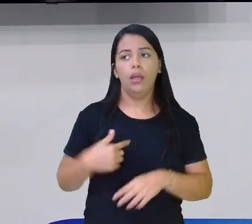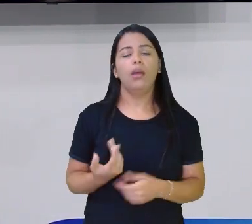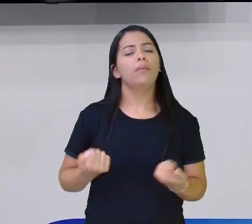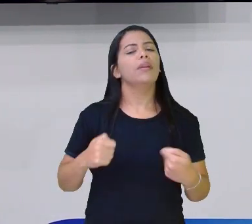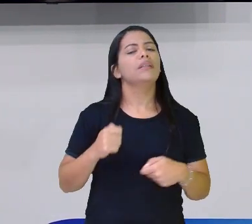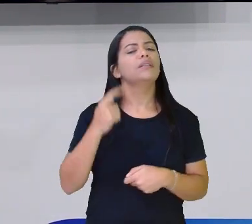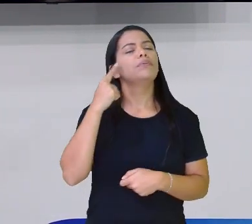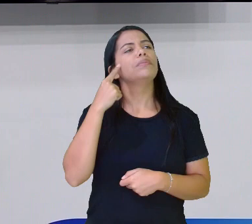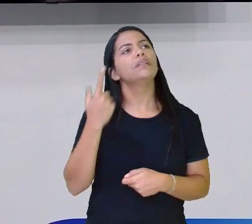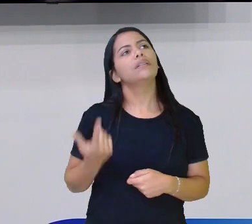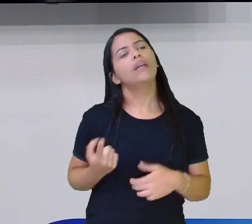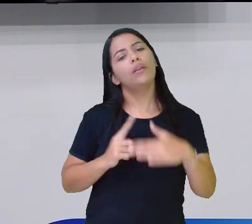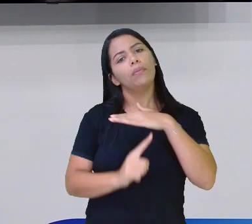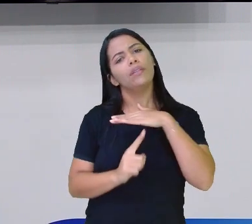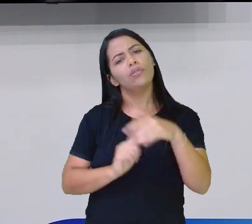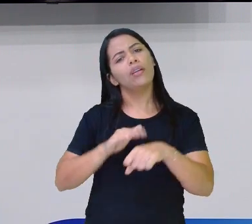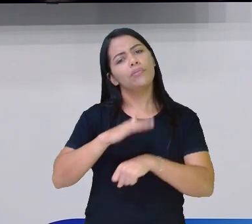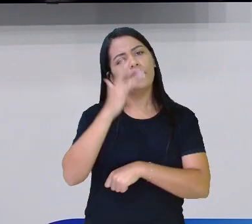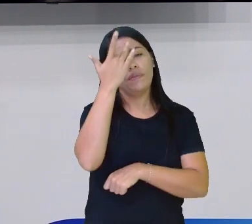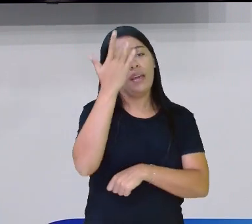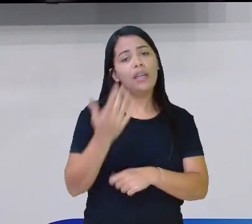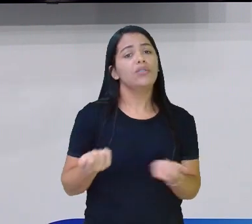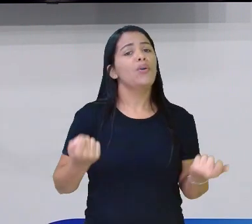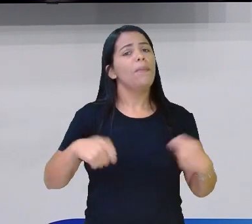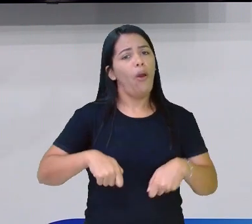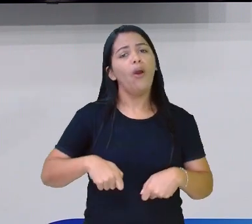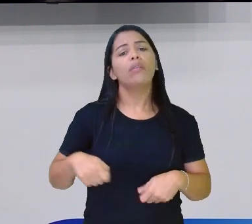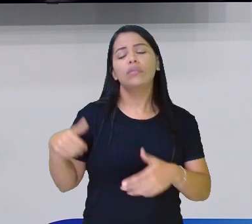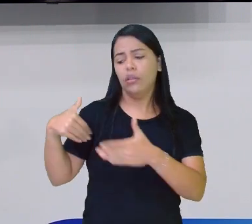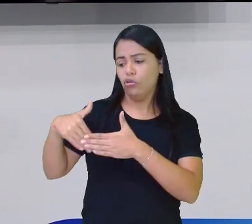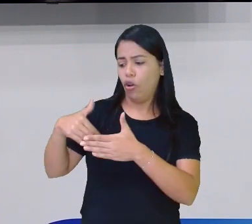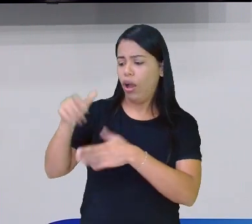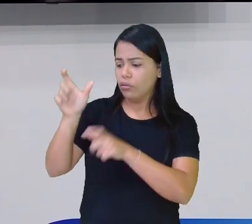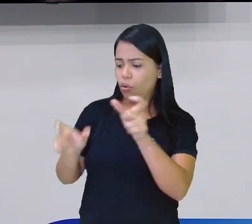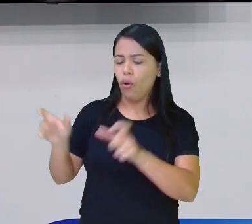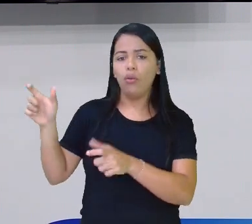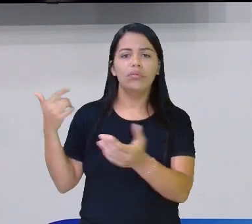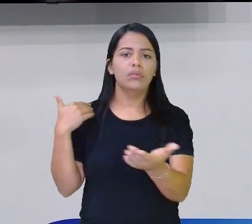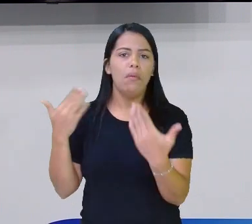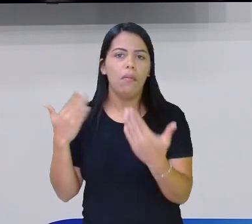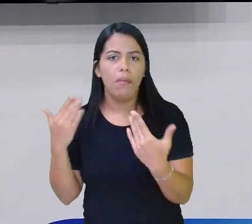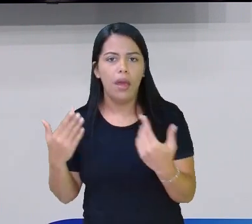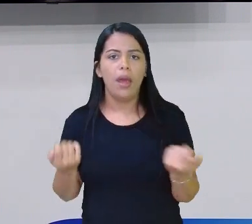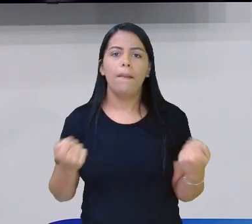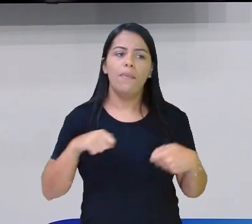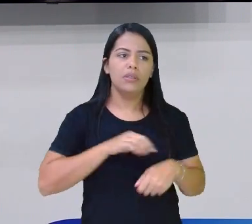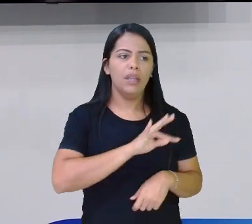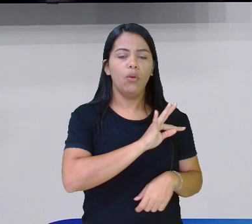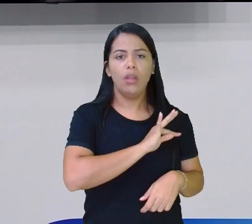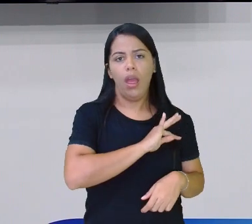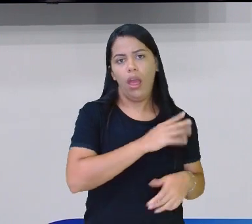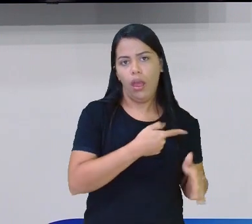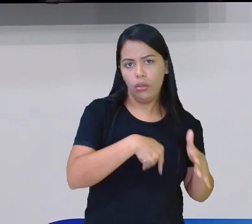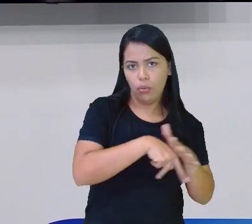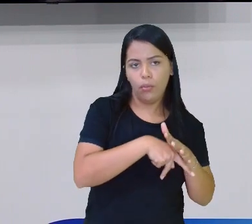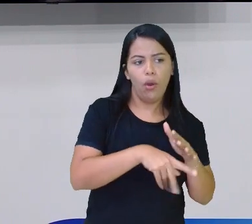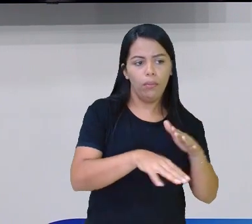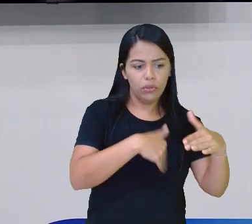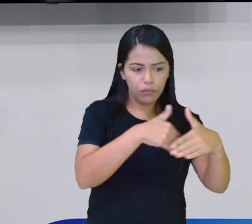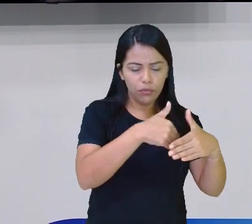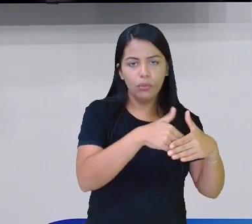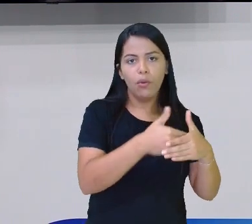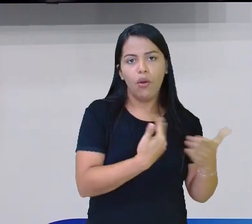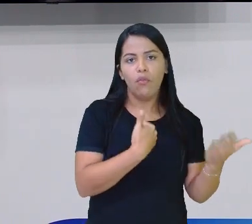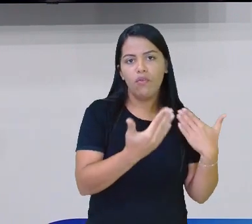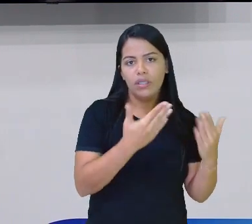nos personagens fica mais fácil. Podem ser os jogadores conversando, pode ser o técnico com algum jogador dando alguma dica,